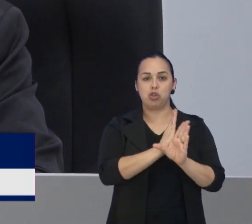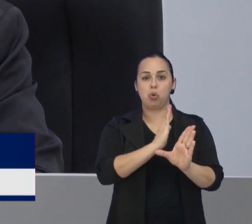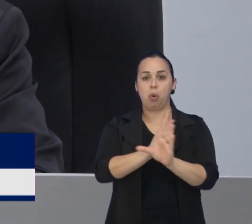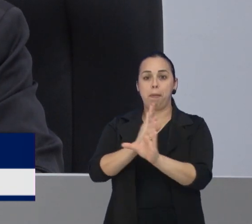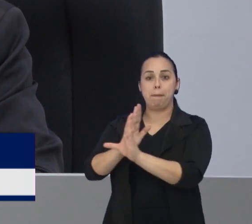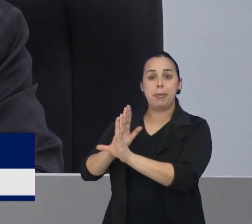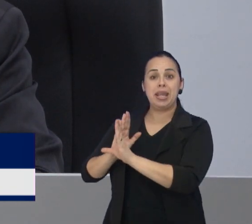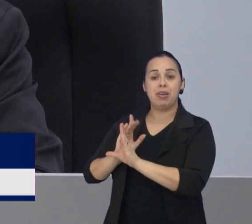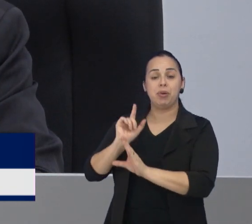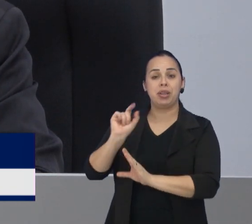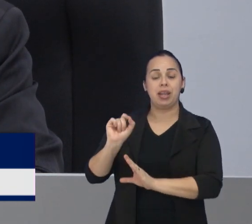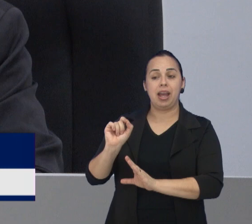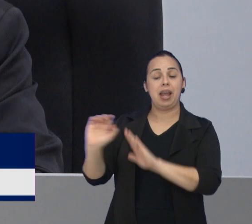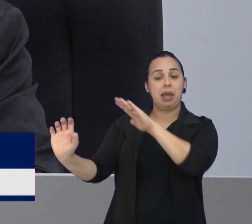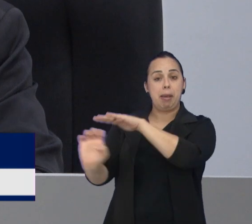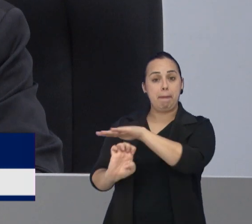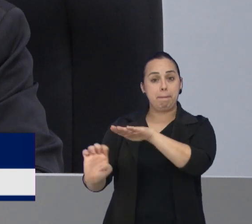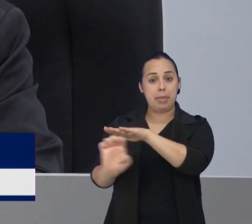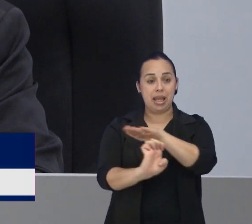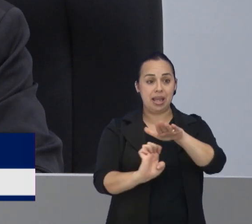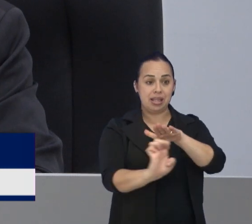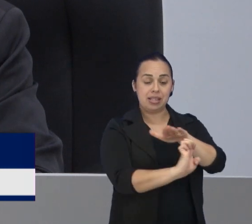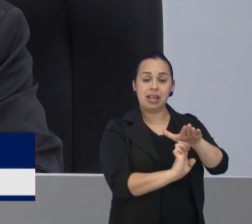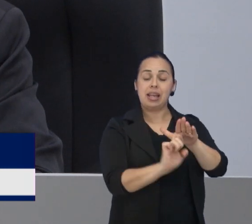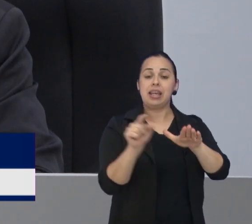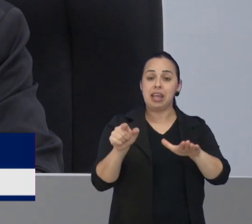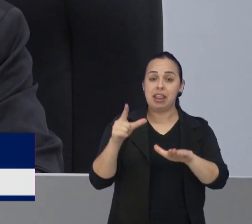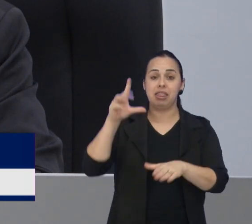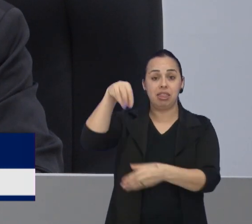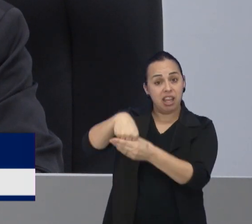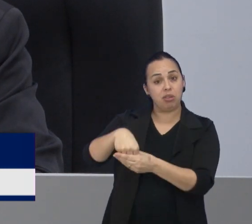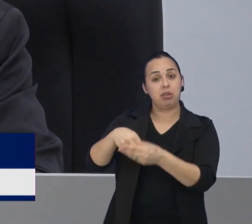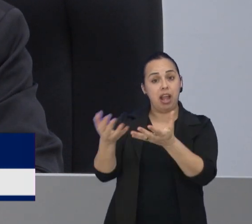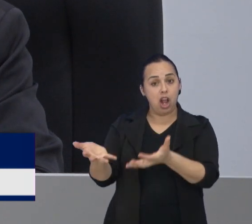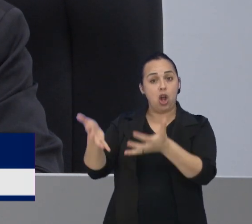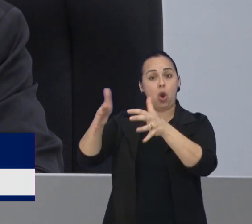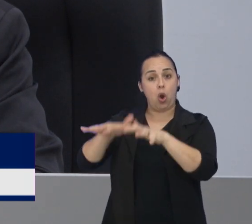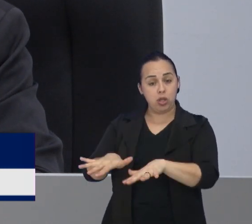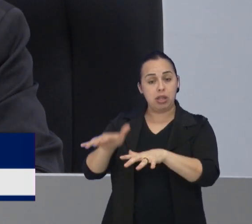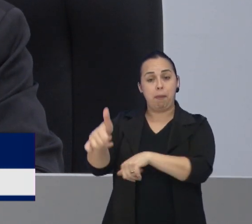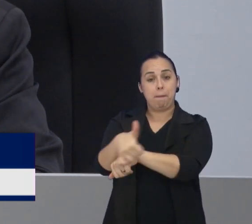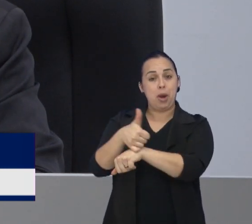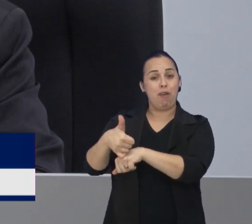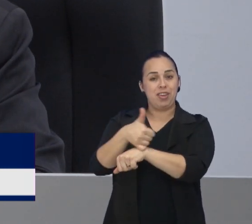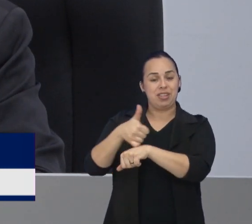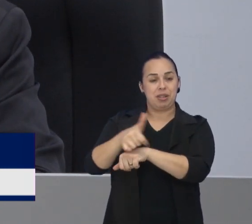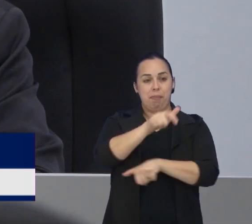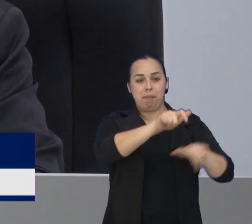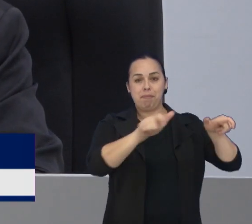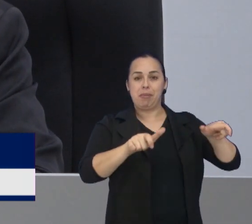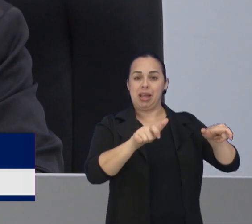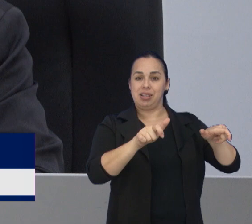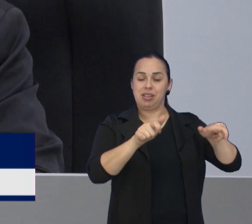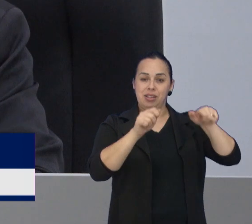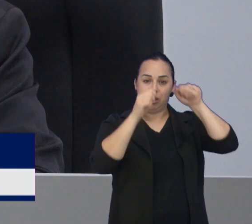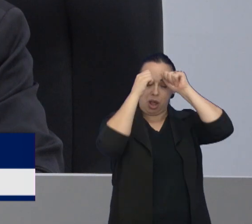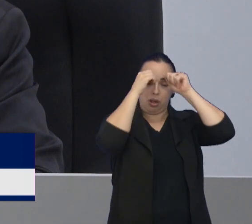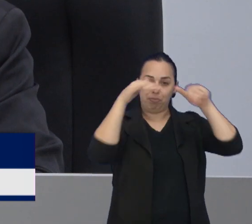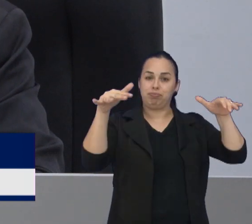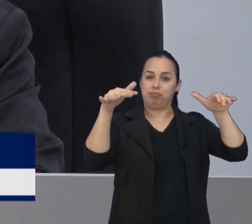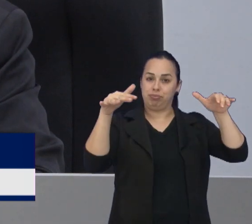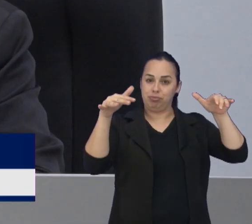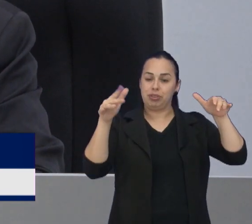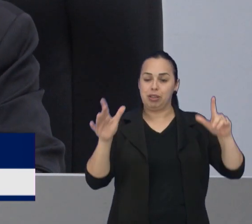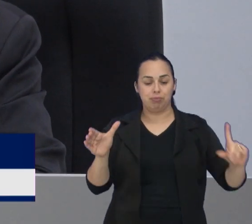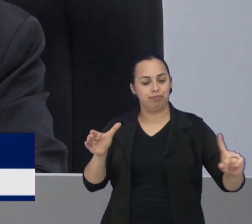empresárias que adotam medidas de inclusão profissional de pessoa com transtorno